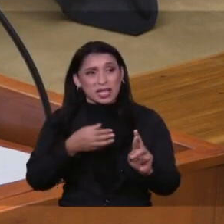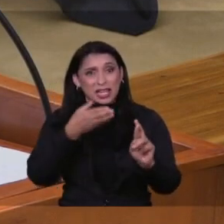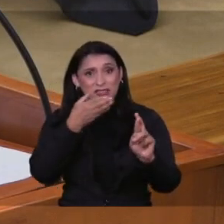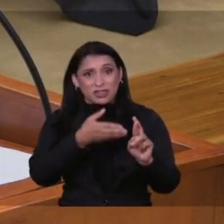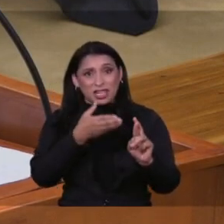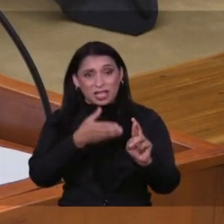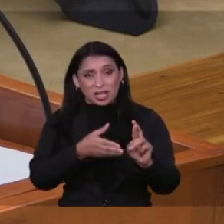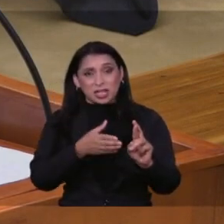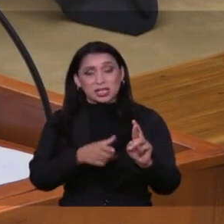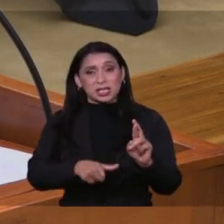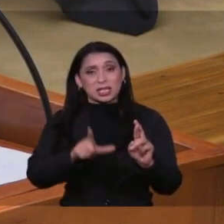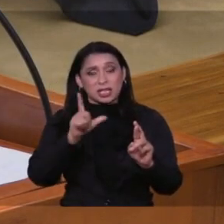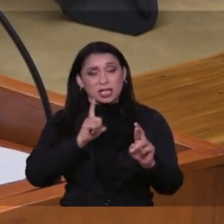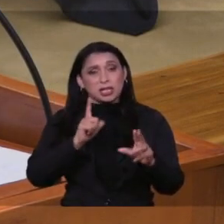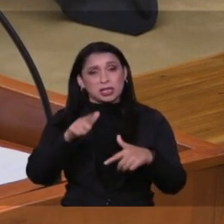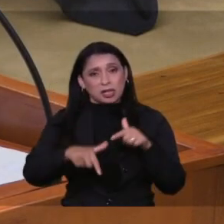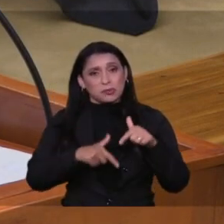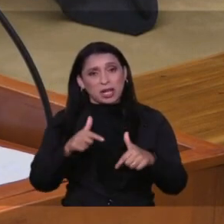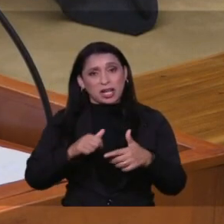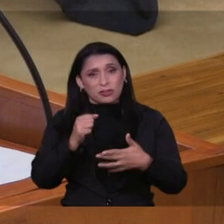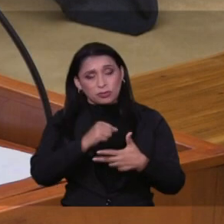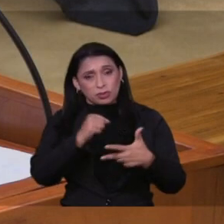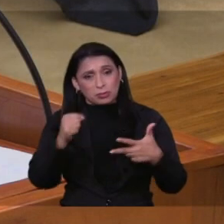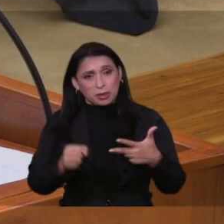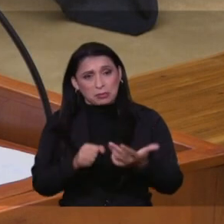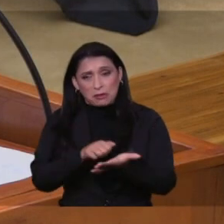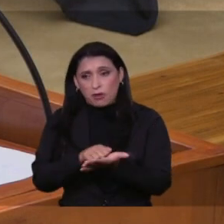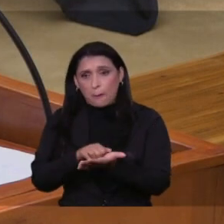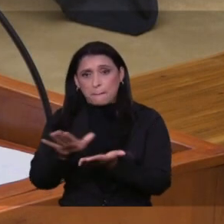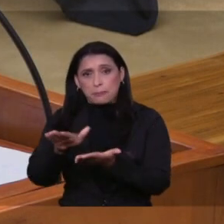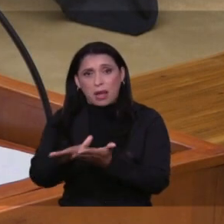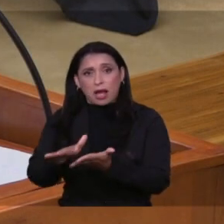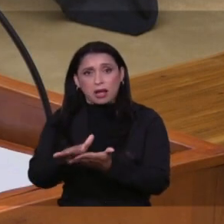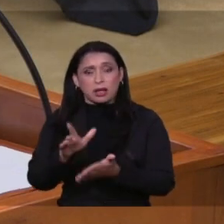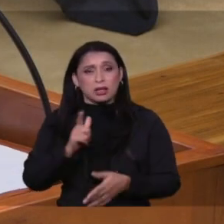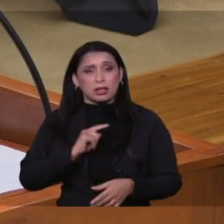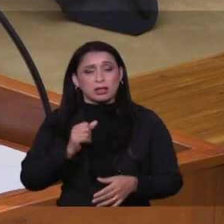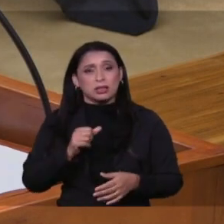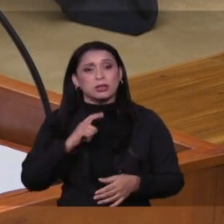antes pertenciam ao poder público e teriam sido retiradas de seus postos, e